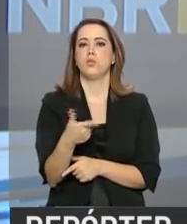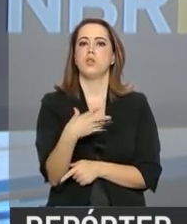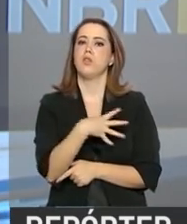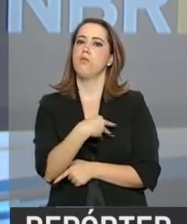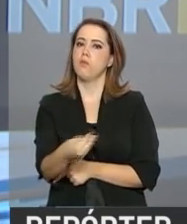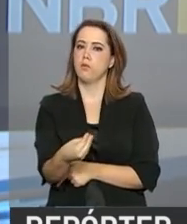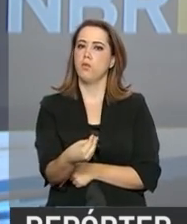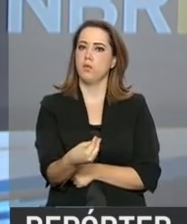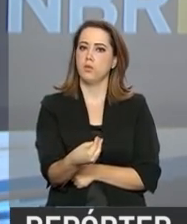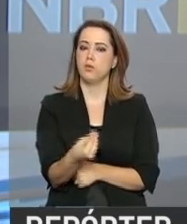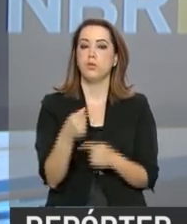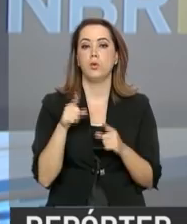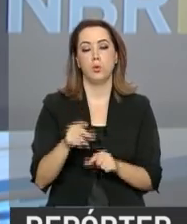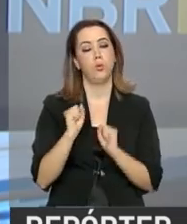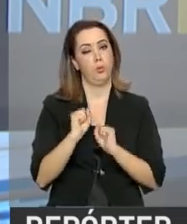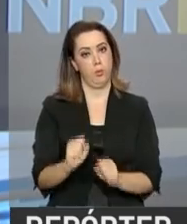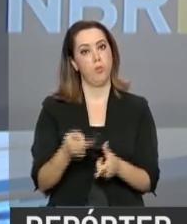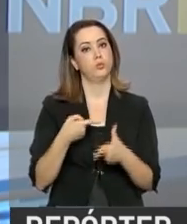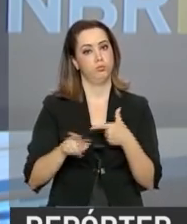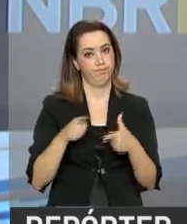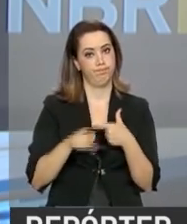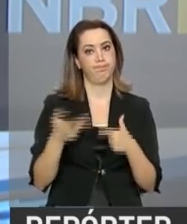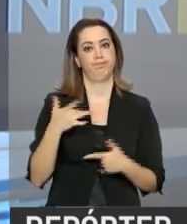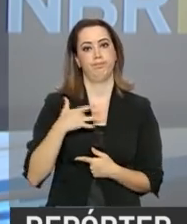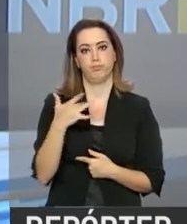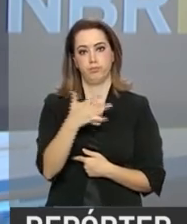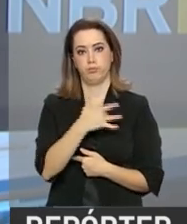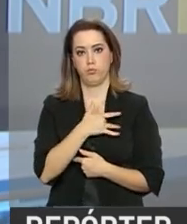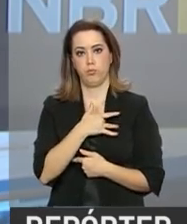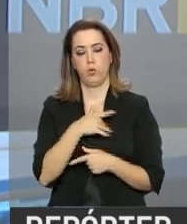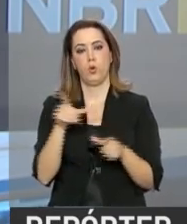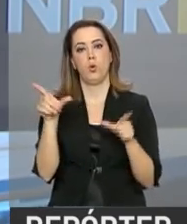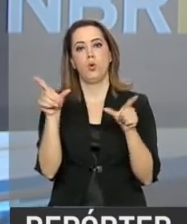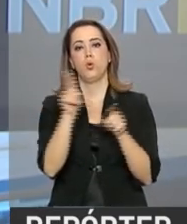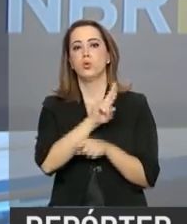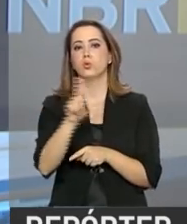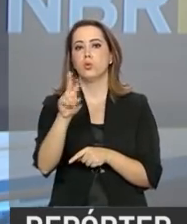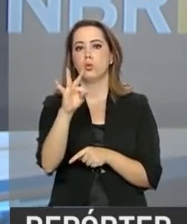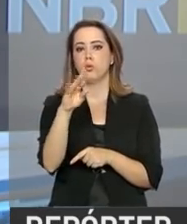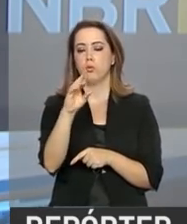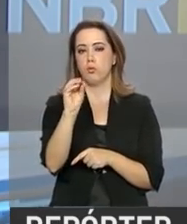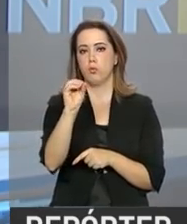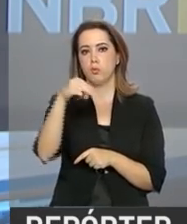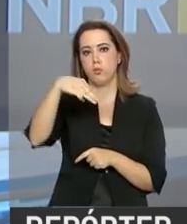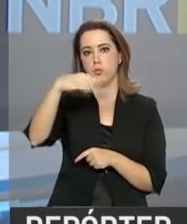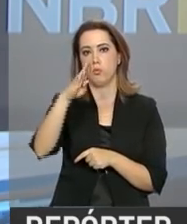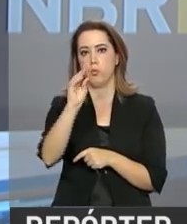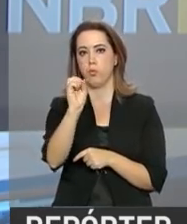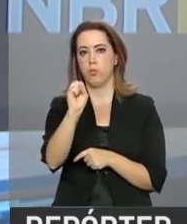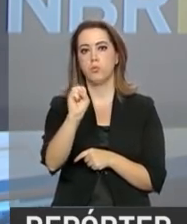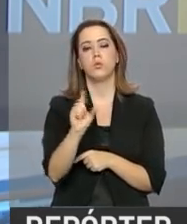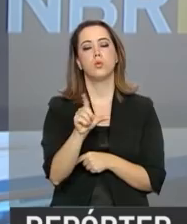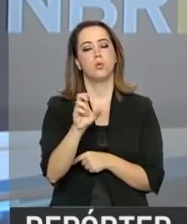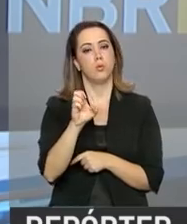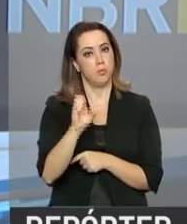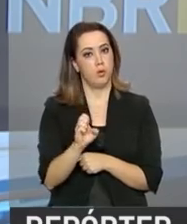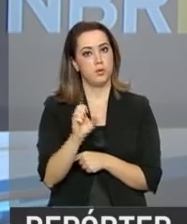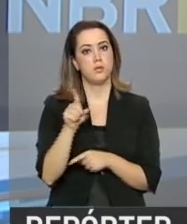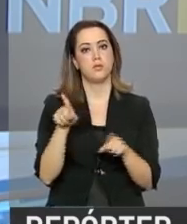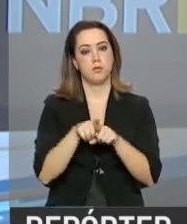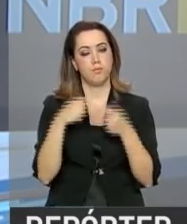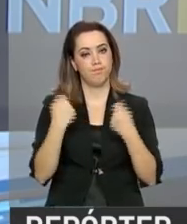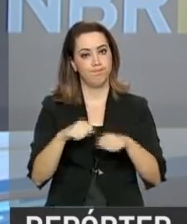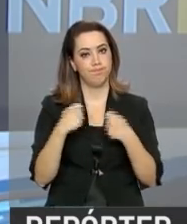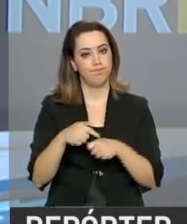esse tipo de medicamento pode provocar problemas de saúde como a trombose por isso antes de tomar o remédio é preciso receber